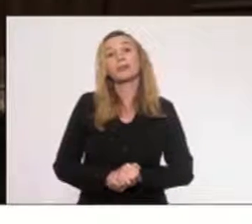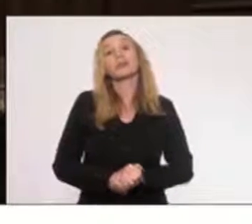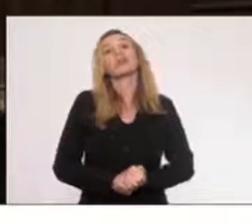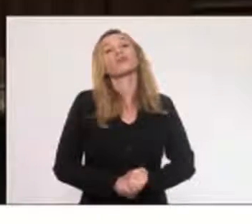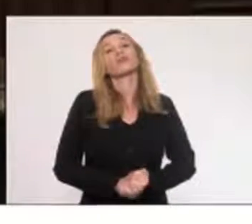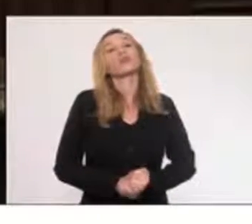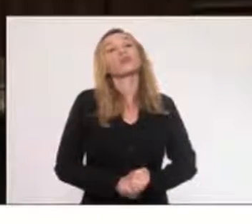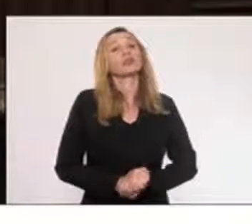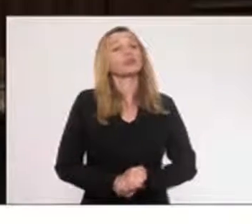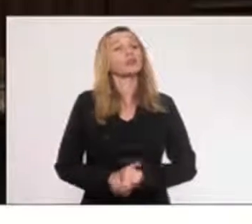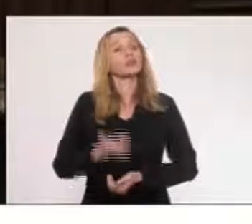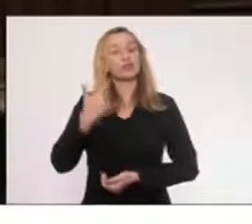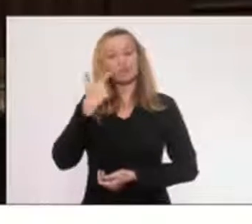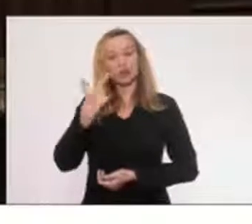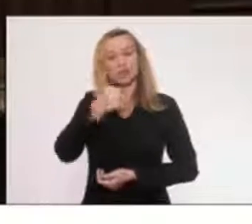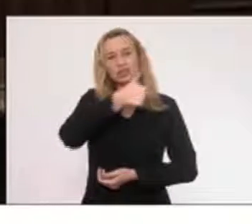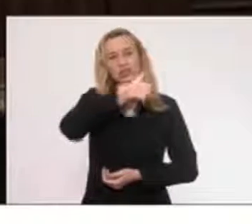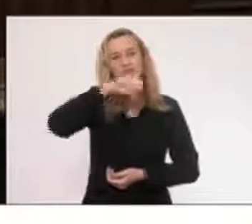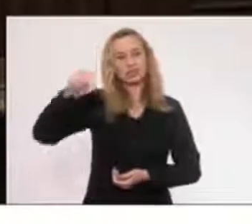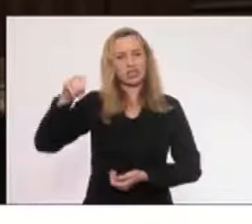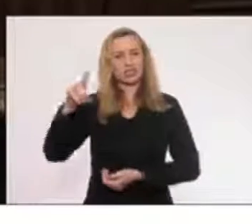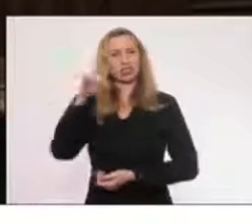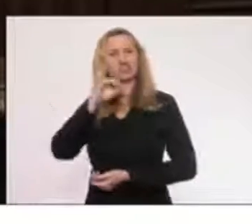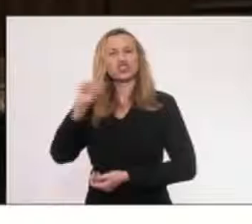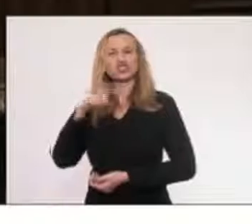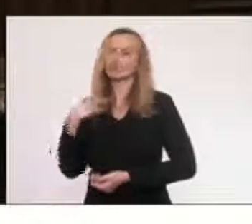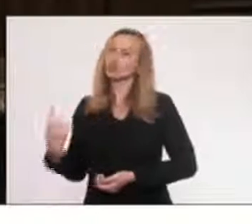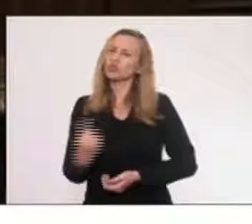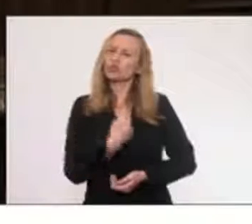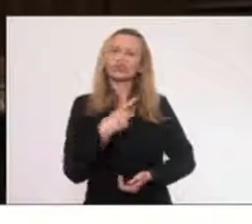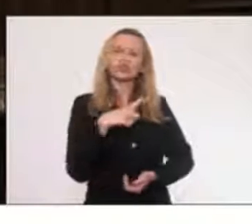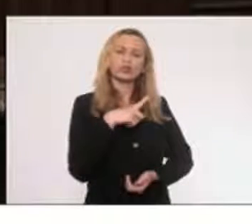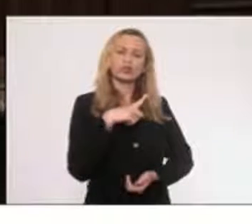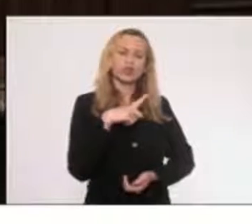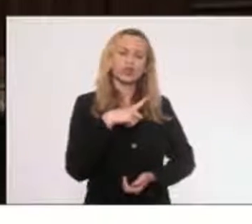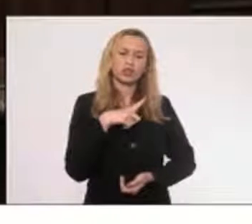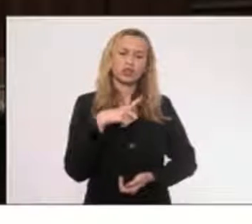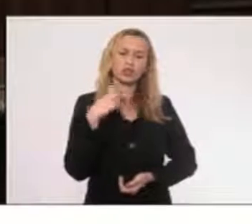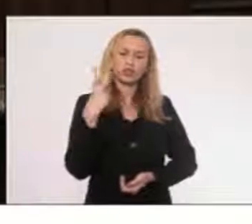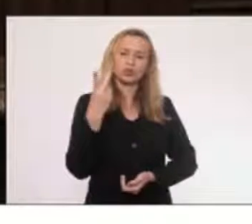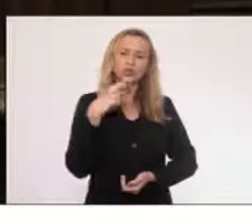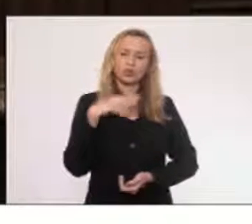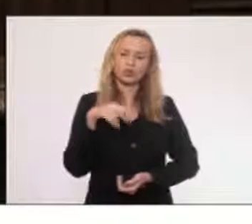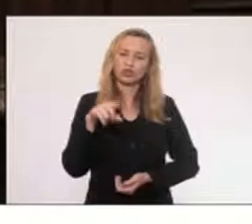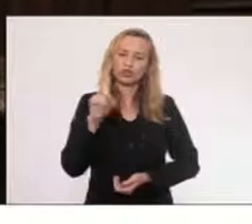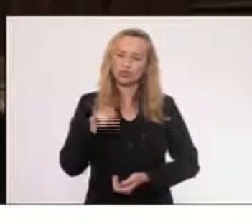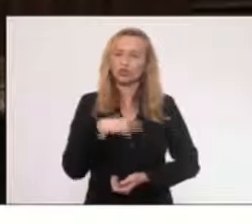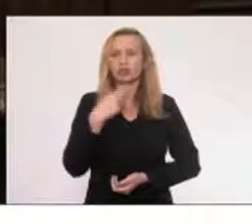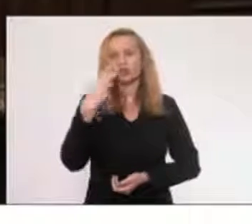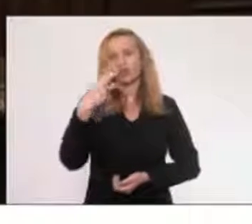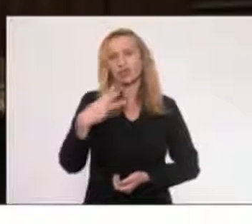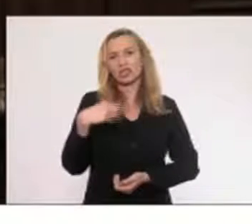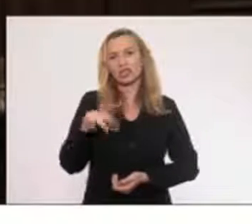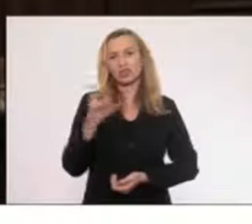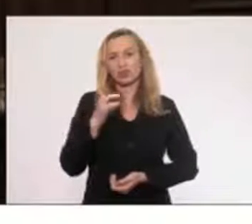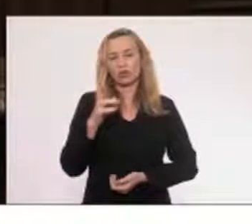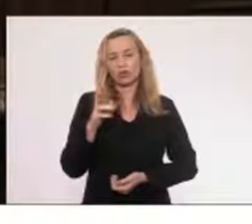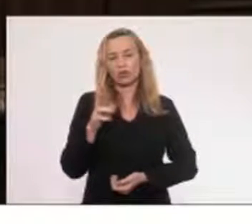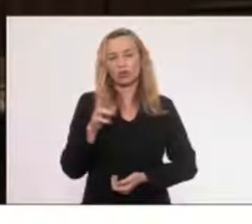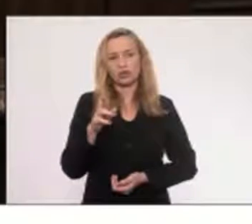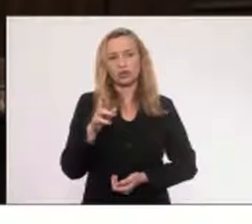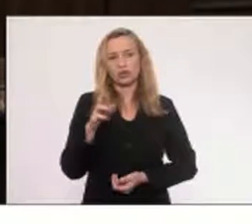Ouvir que em 100 dias nós tivemos 2,3 bilhões de